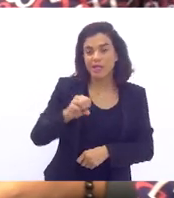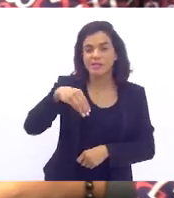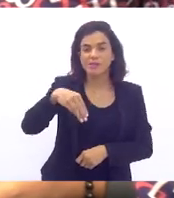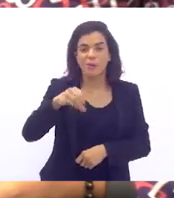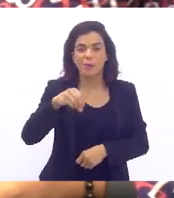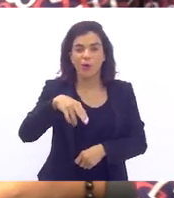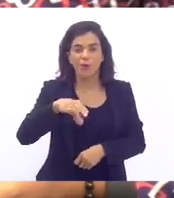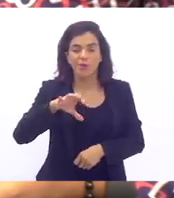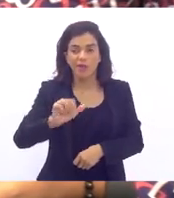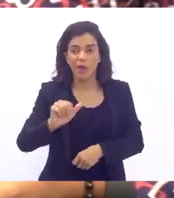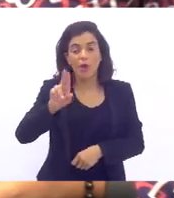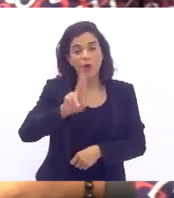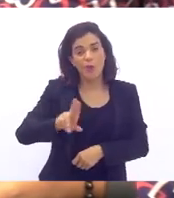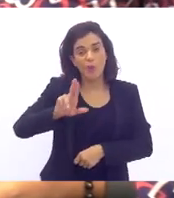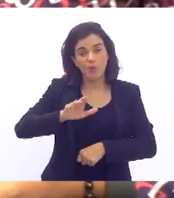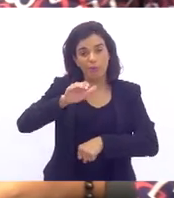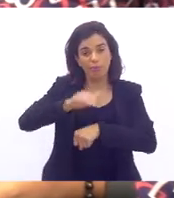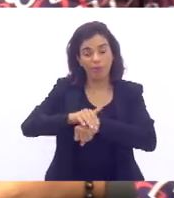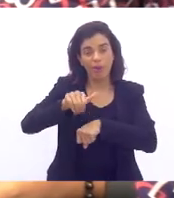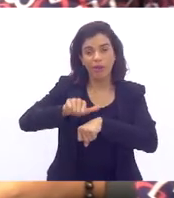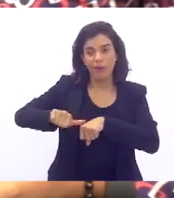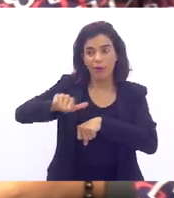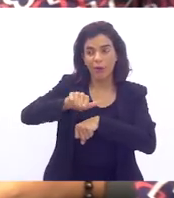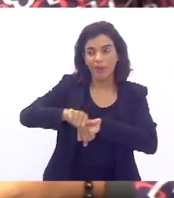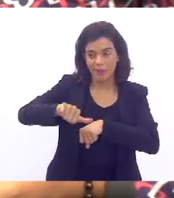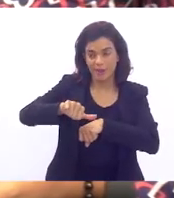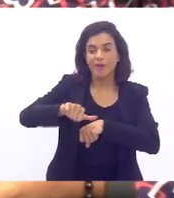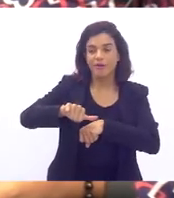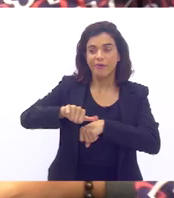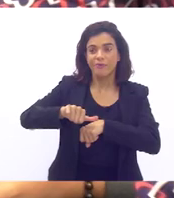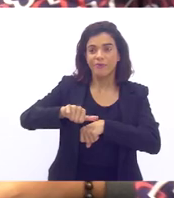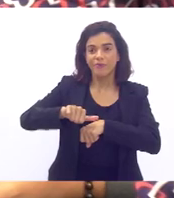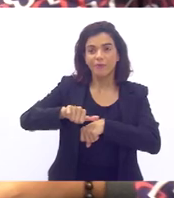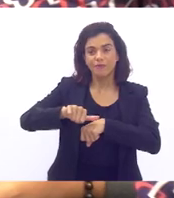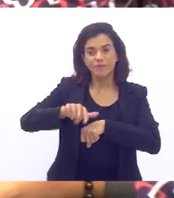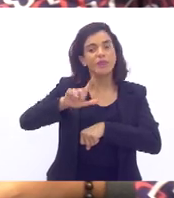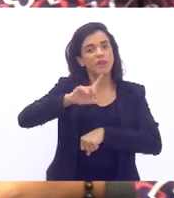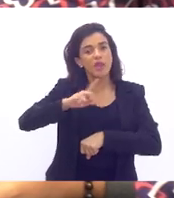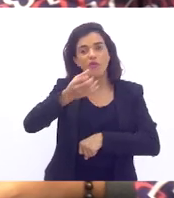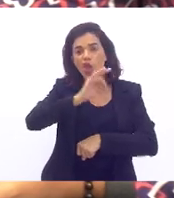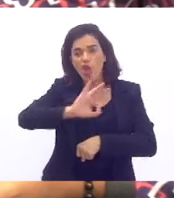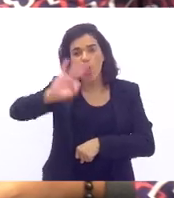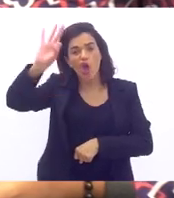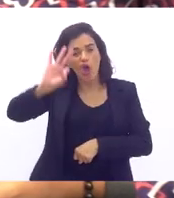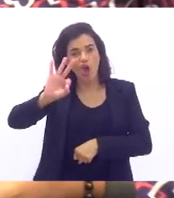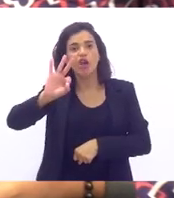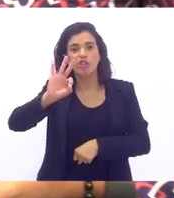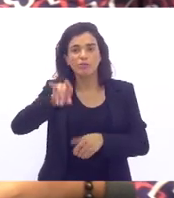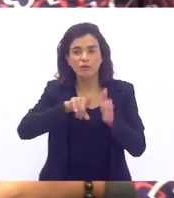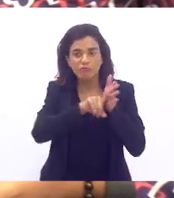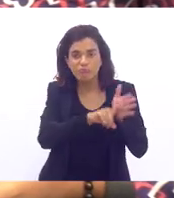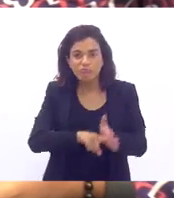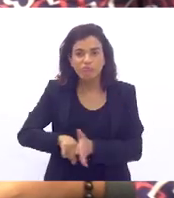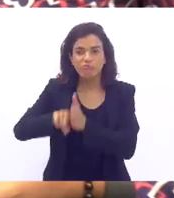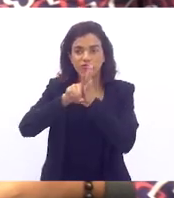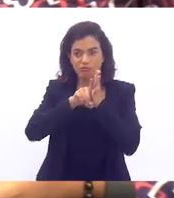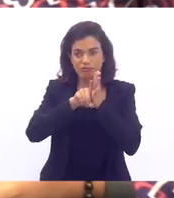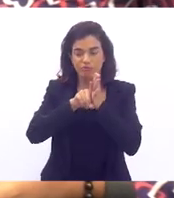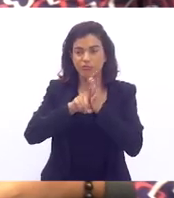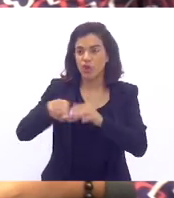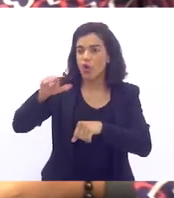usa o curativos que que teve um bom resultado dos filhos